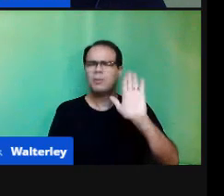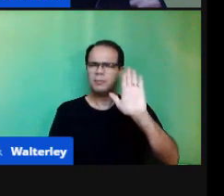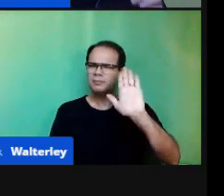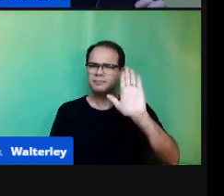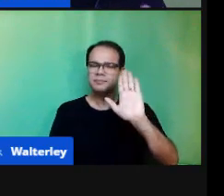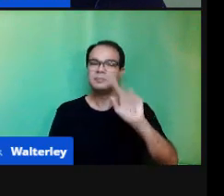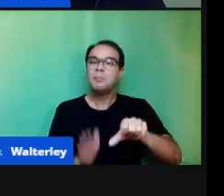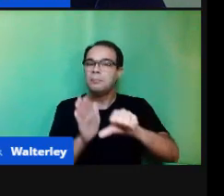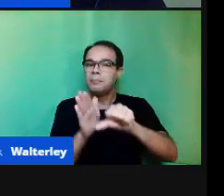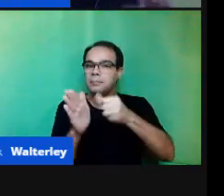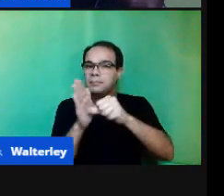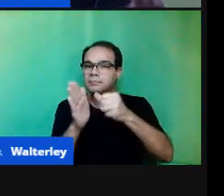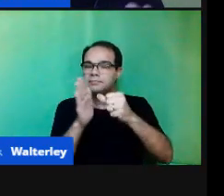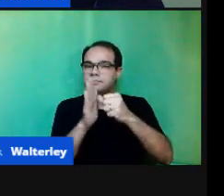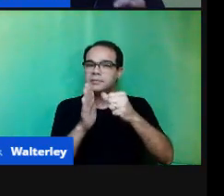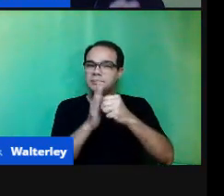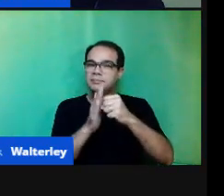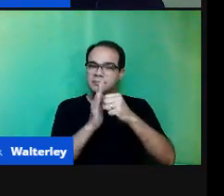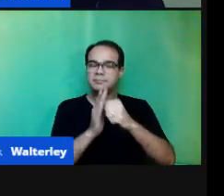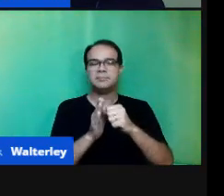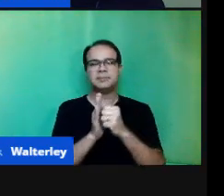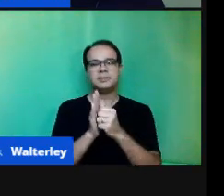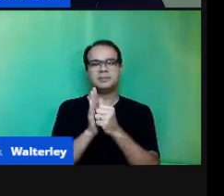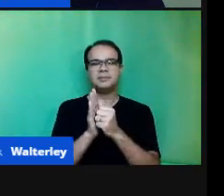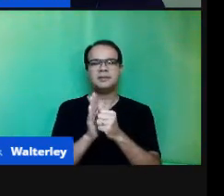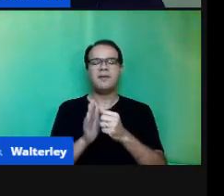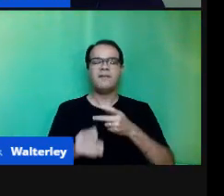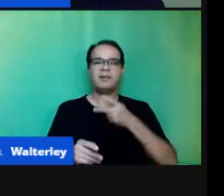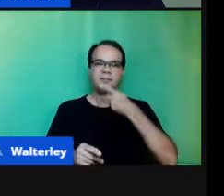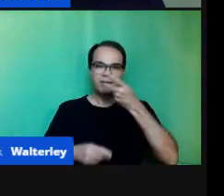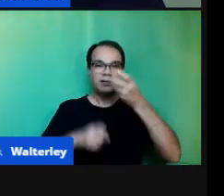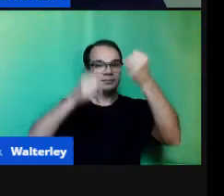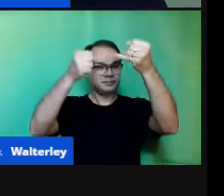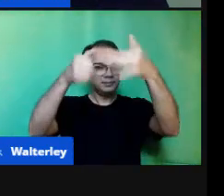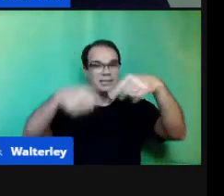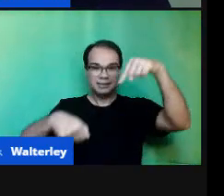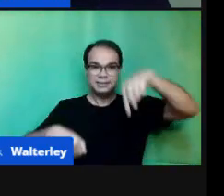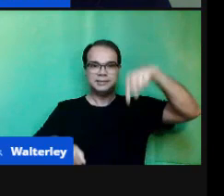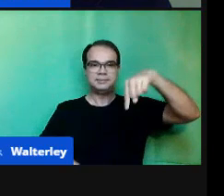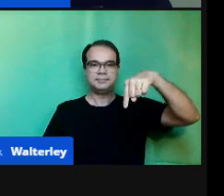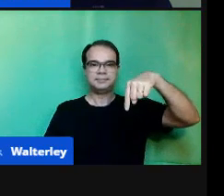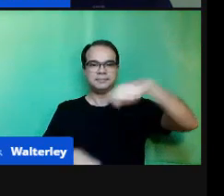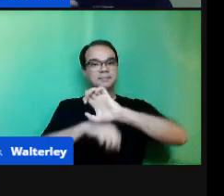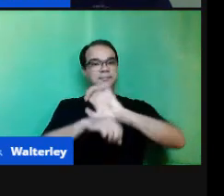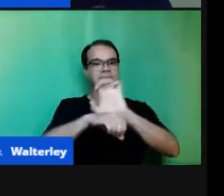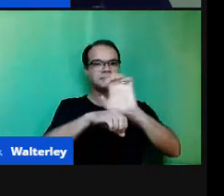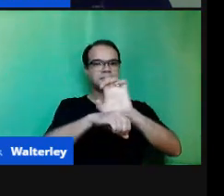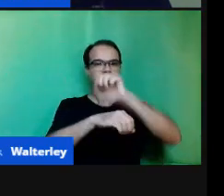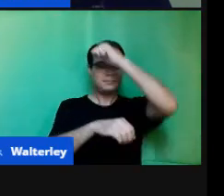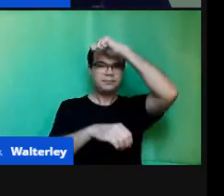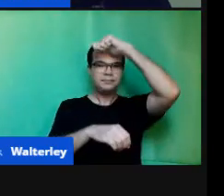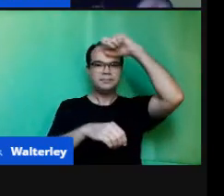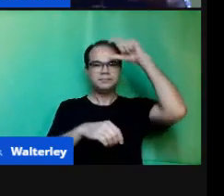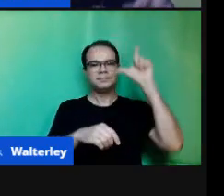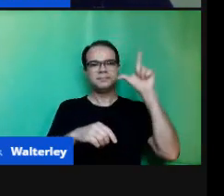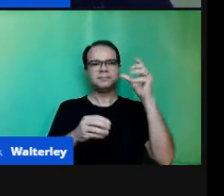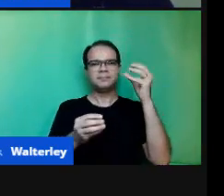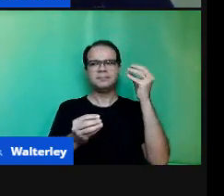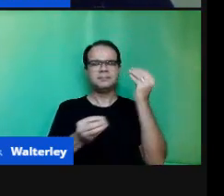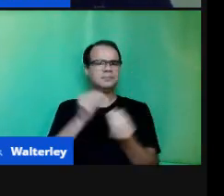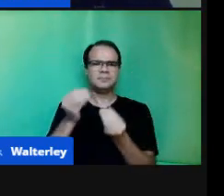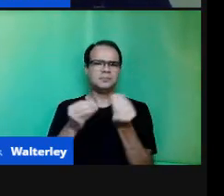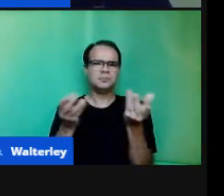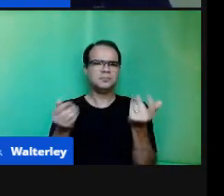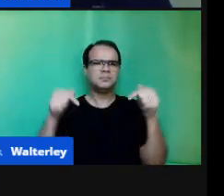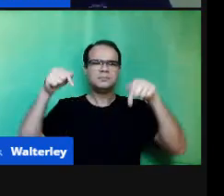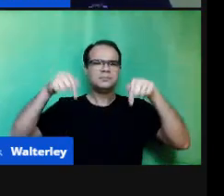eu queria falar um pouquinho da realidade do cinema sul-mato-grossense, para mostrar que o cinema sul-mato-grossense, de uma forma